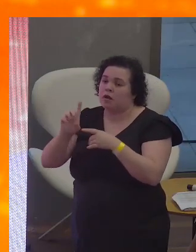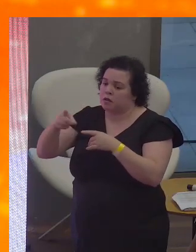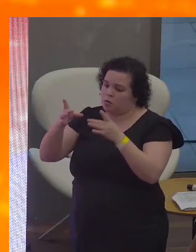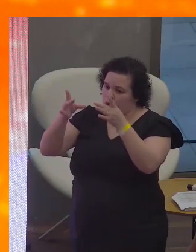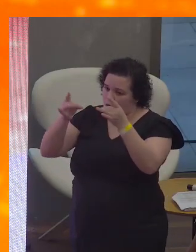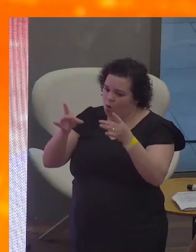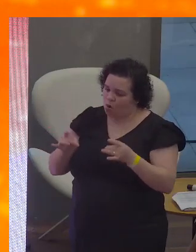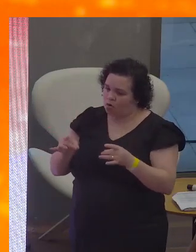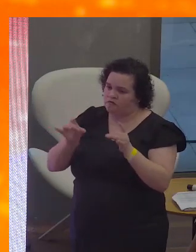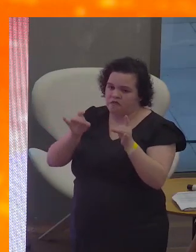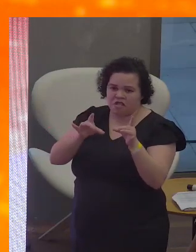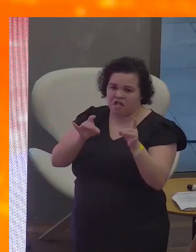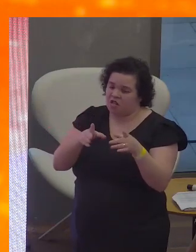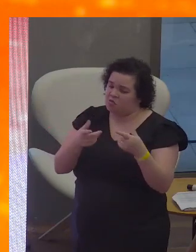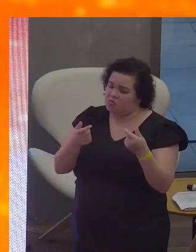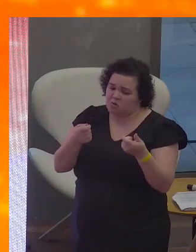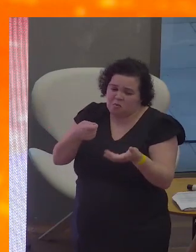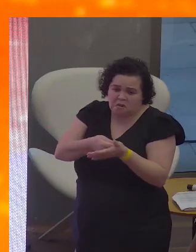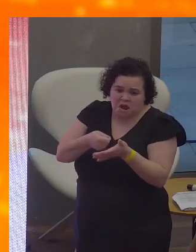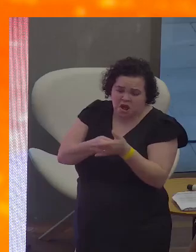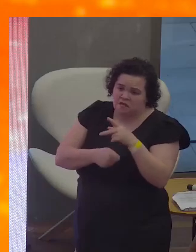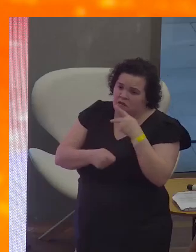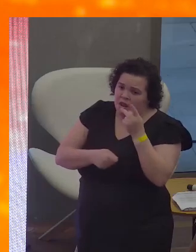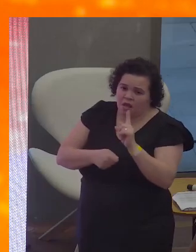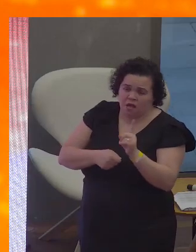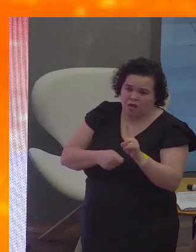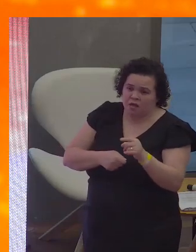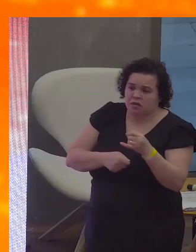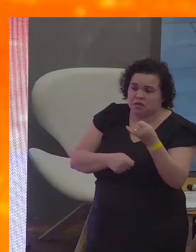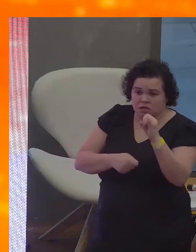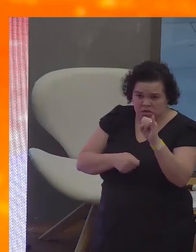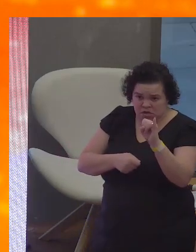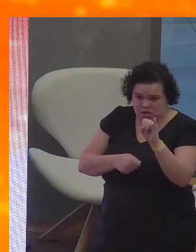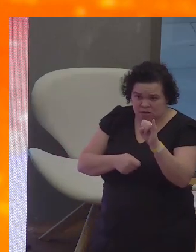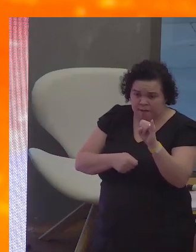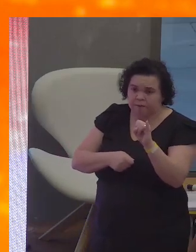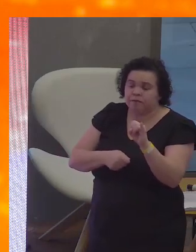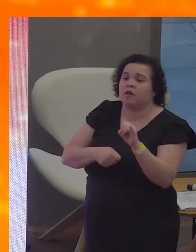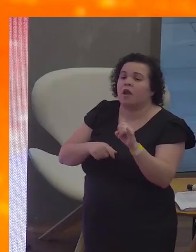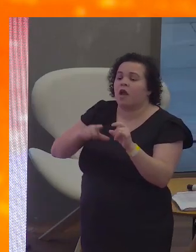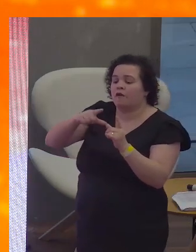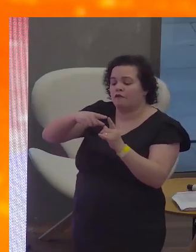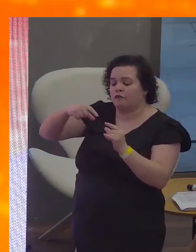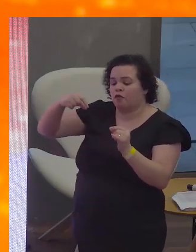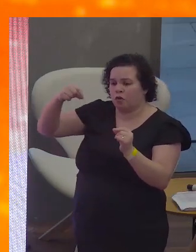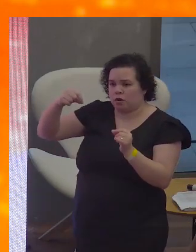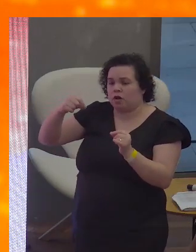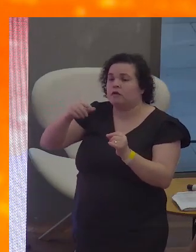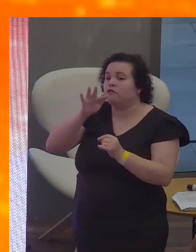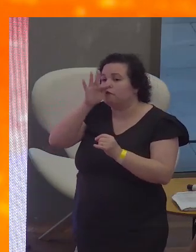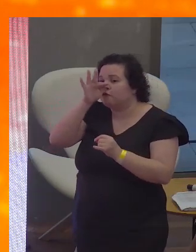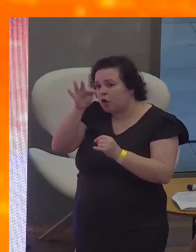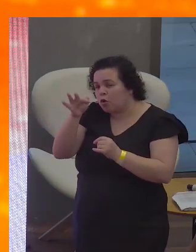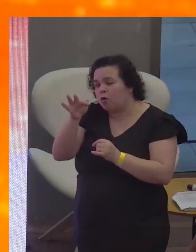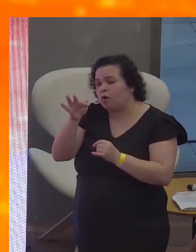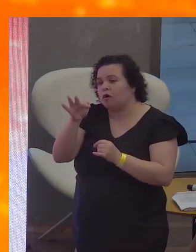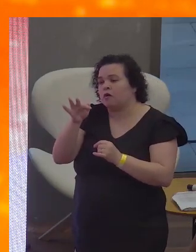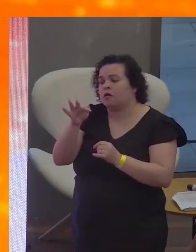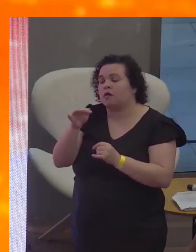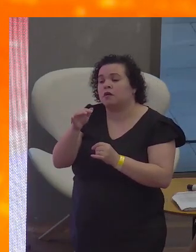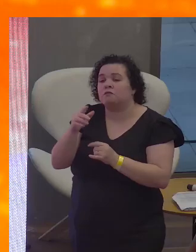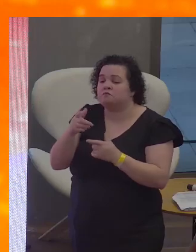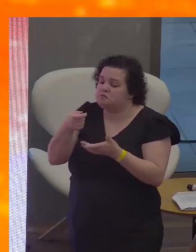comercializado. Eu não tenho obrigatoriedade de dizer se é folha, se é flor. Eu